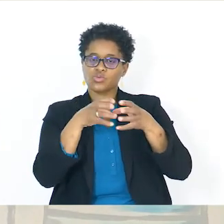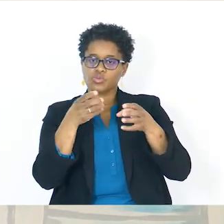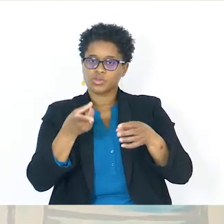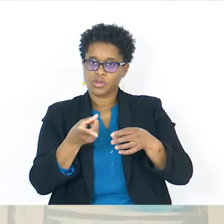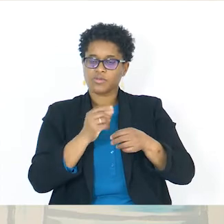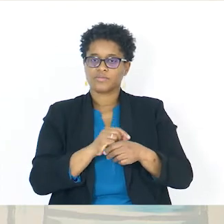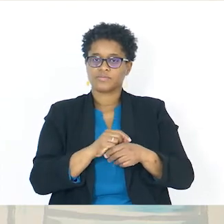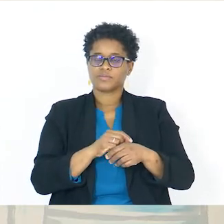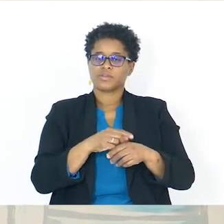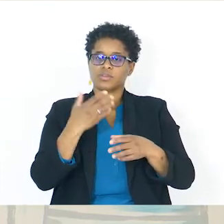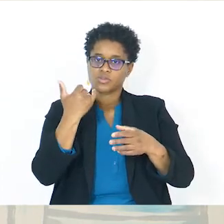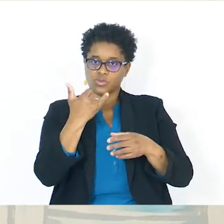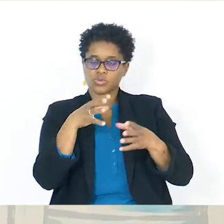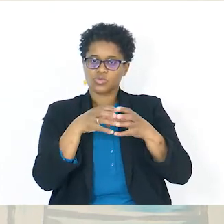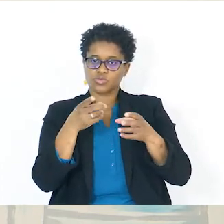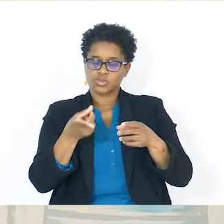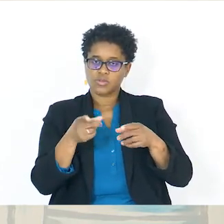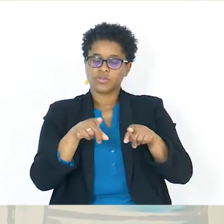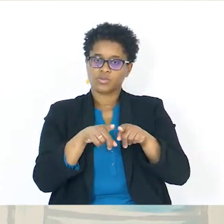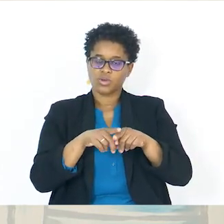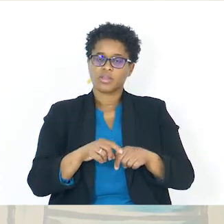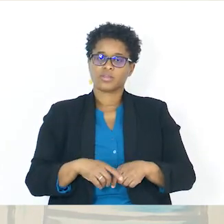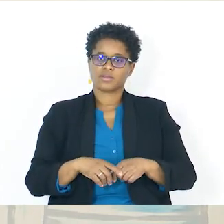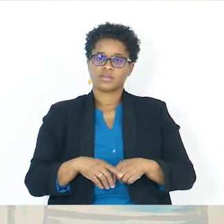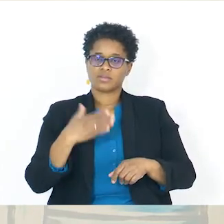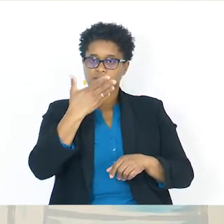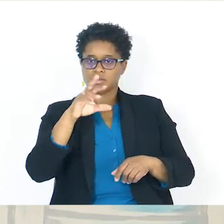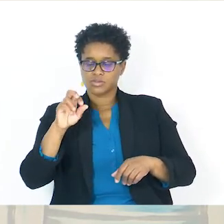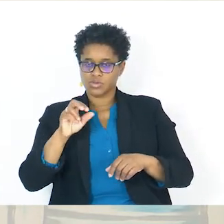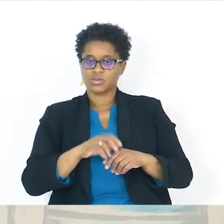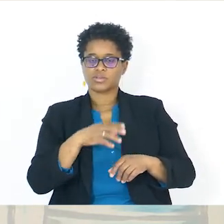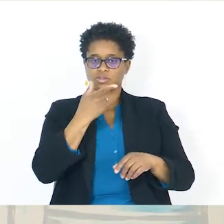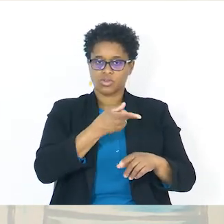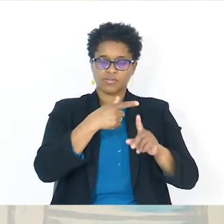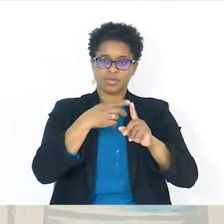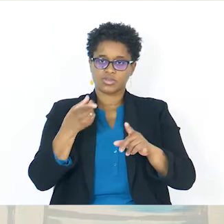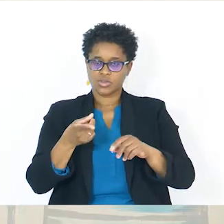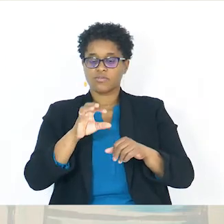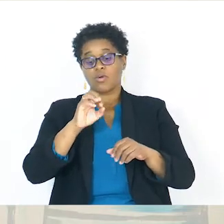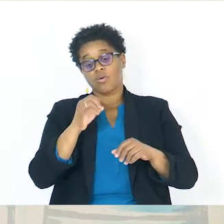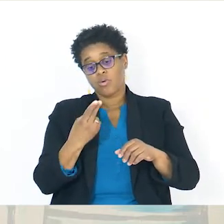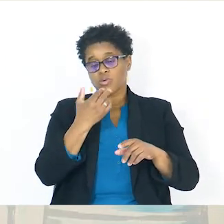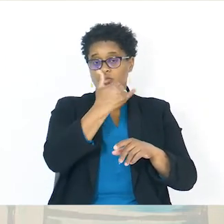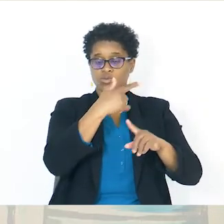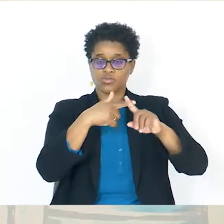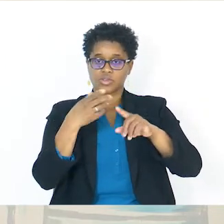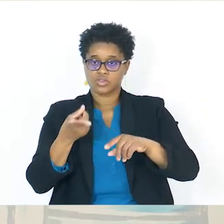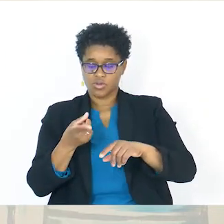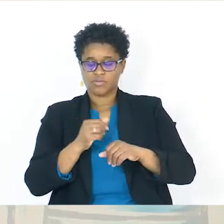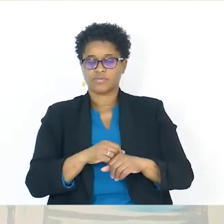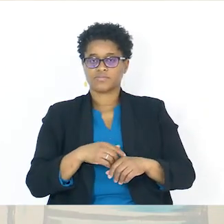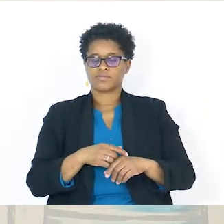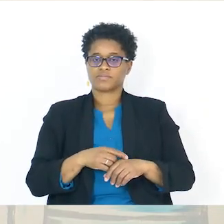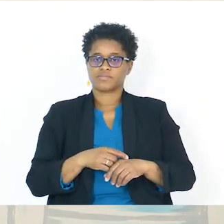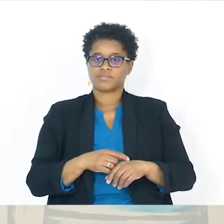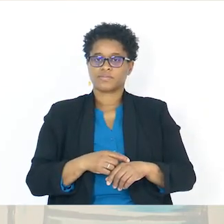2 grupos de 9. 2 grupos de 9 significa 18. 9 mais 9, ou 2 vezes